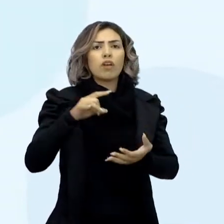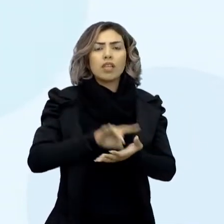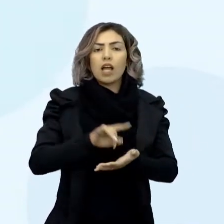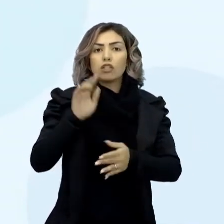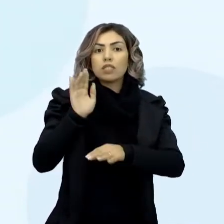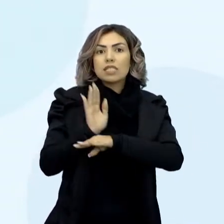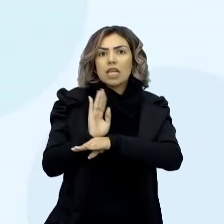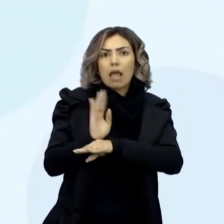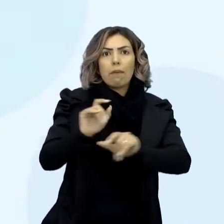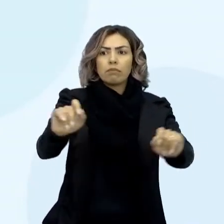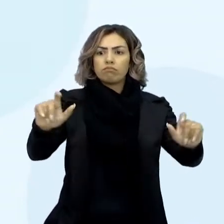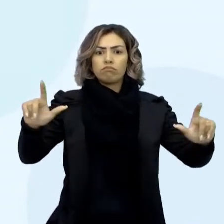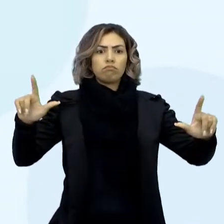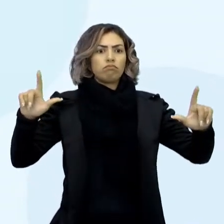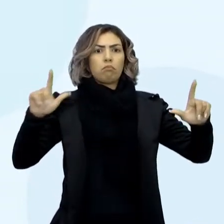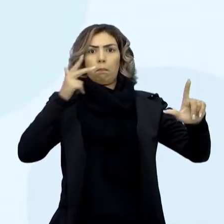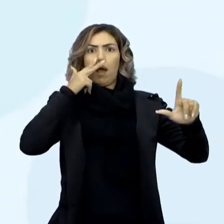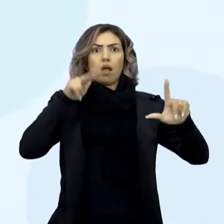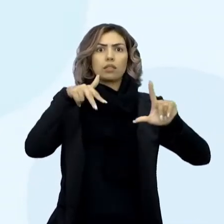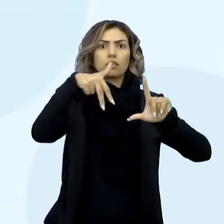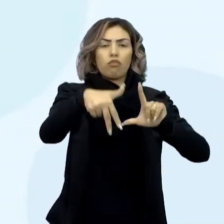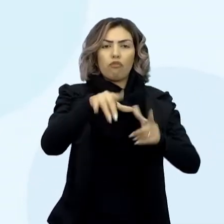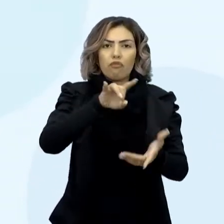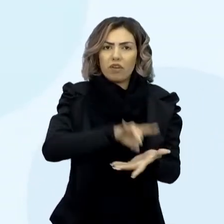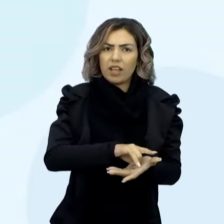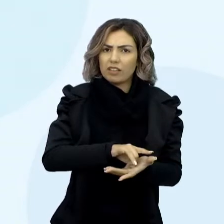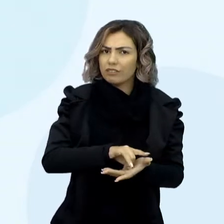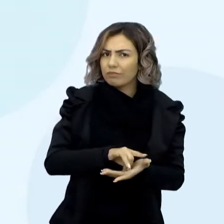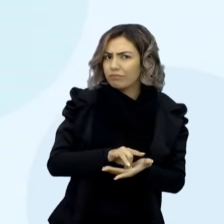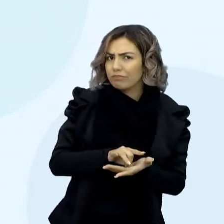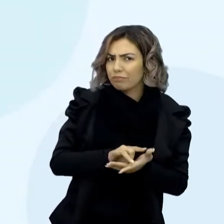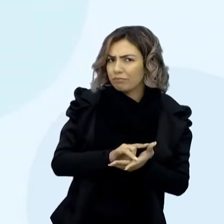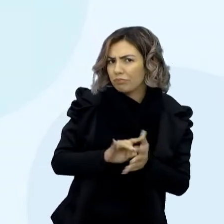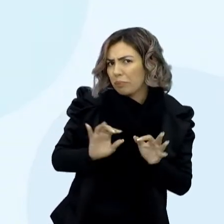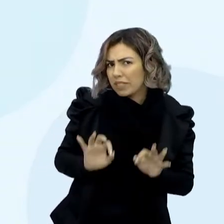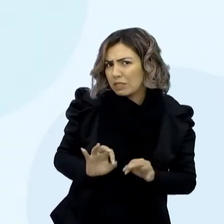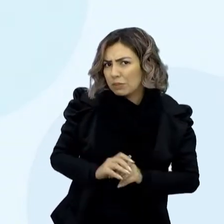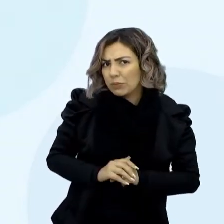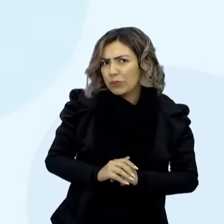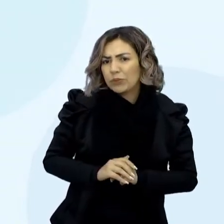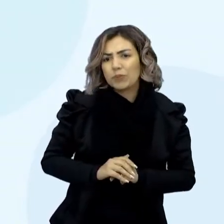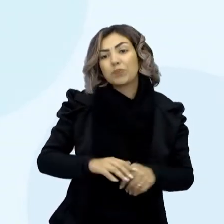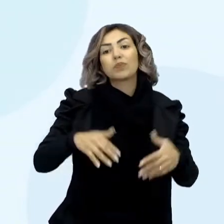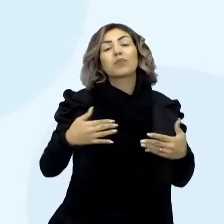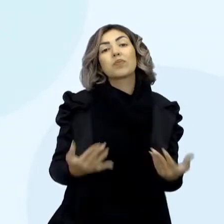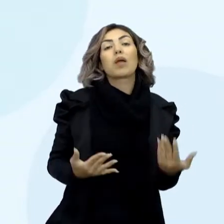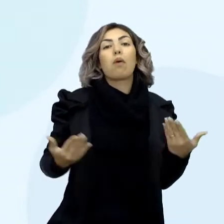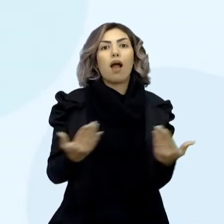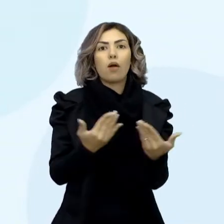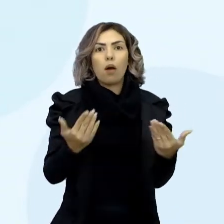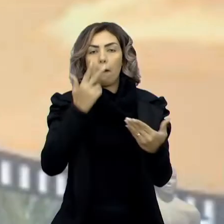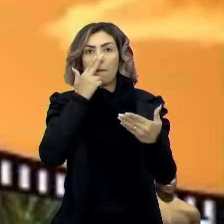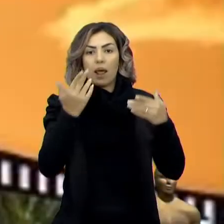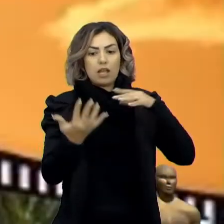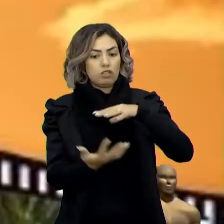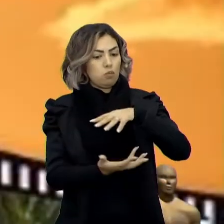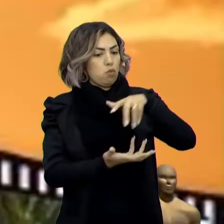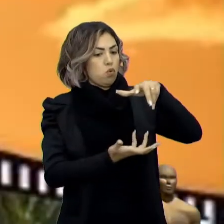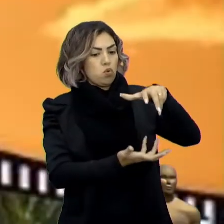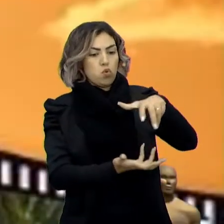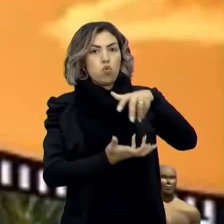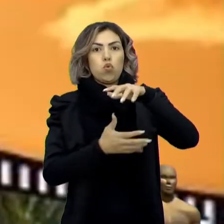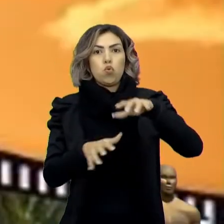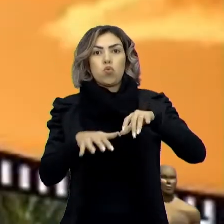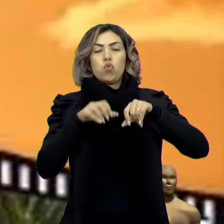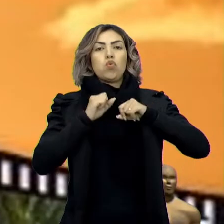Será? Será, gente? Então, a gente vai falar desse mundo, desse universo audiovisual, nós vamos falar sobre o cinema. Por